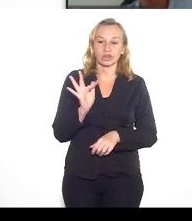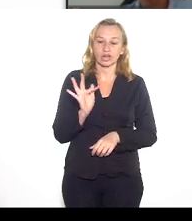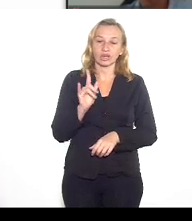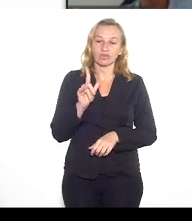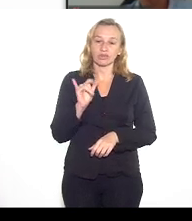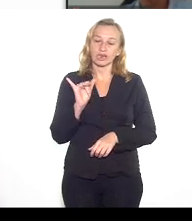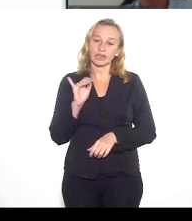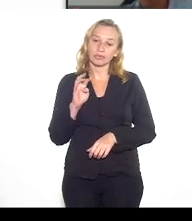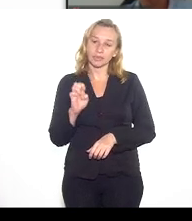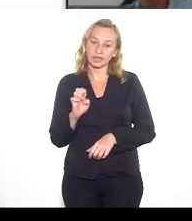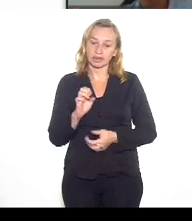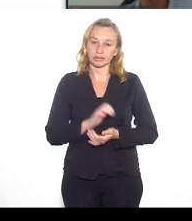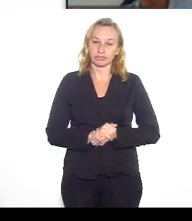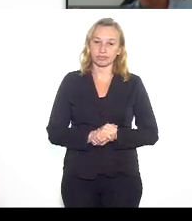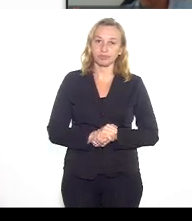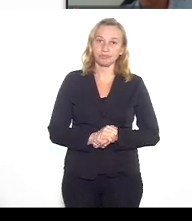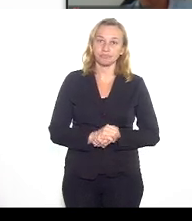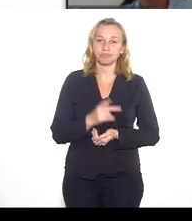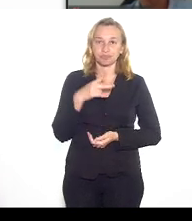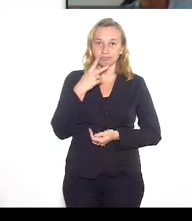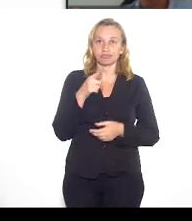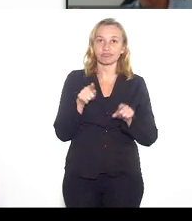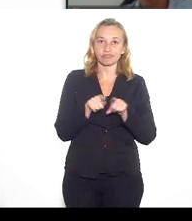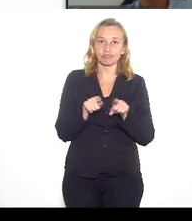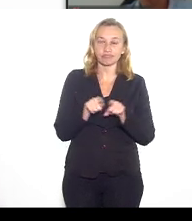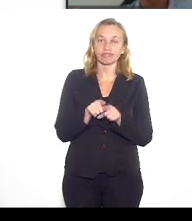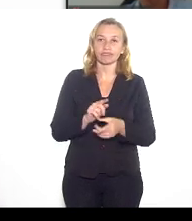também fazer uma exposição.